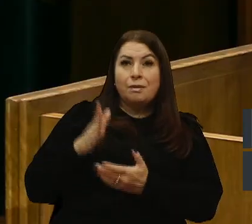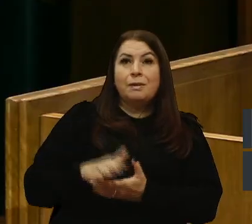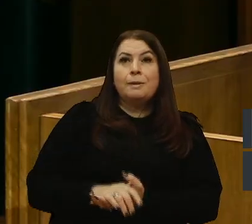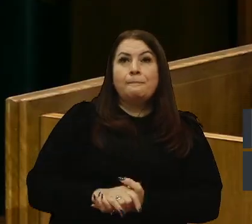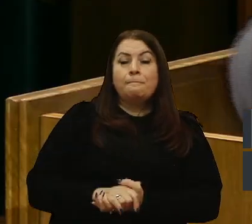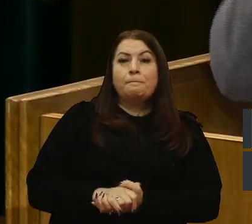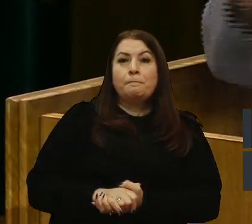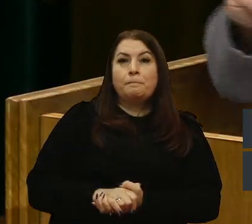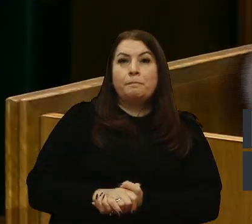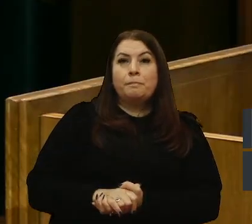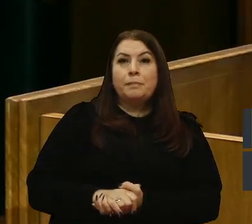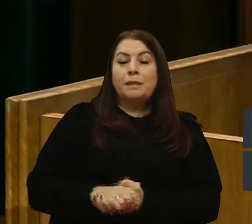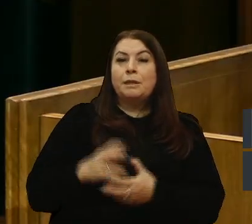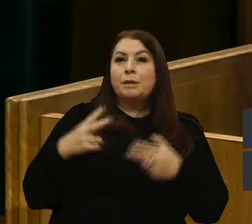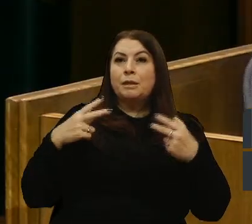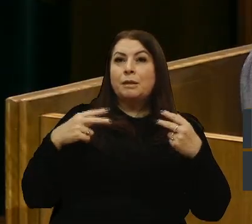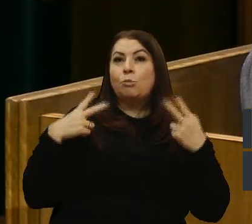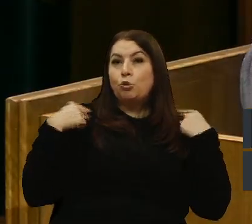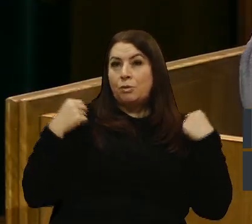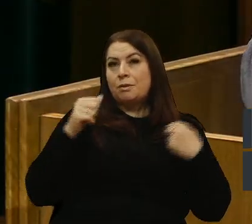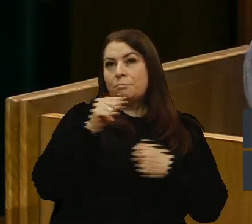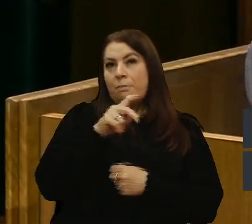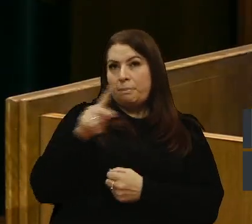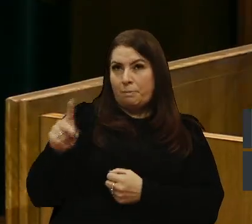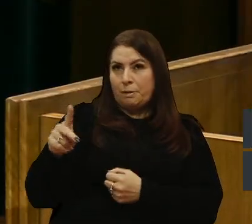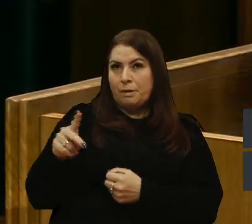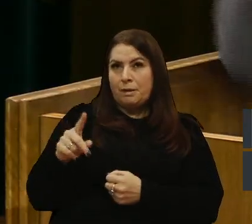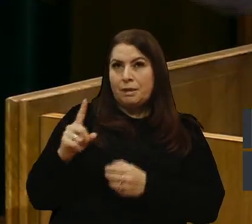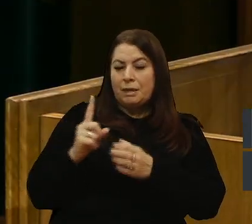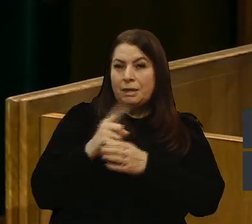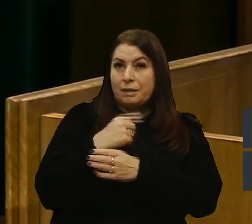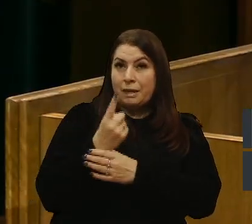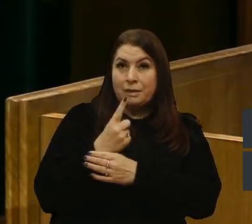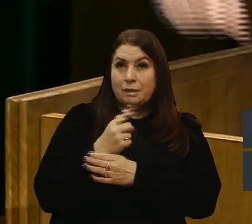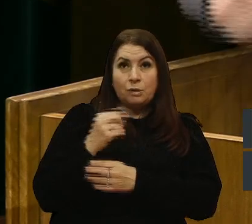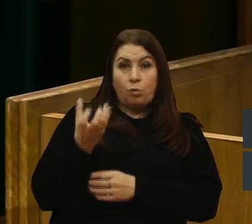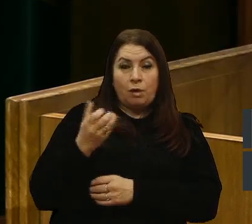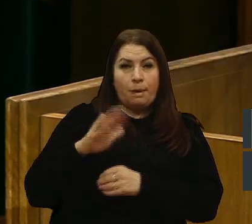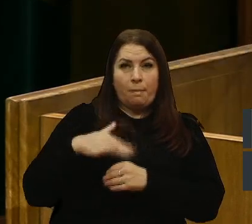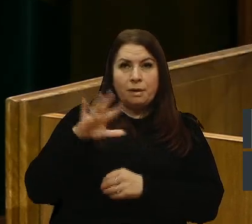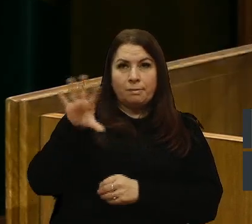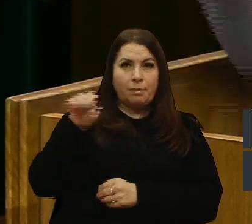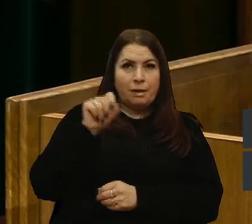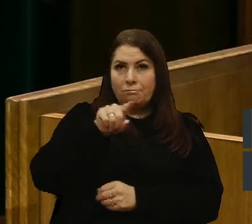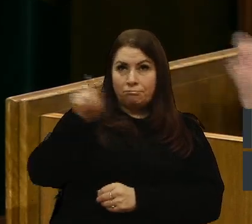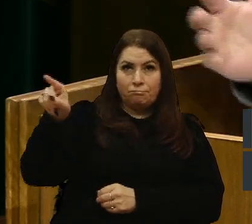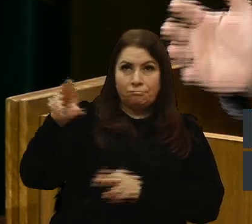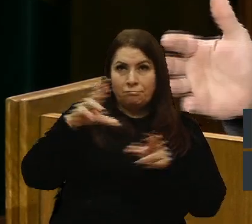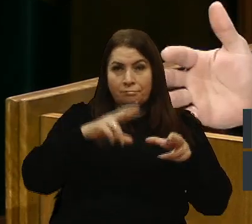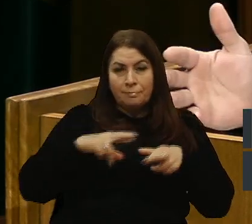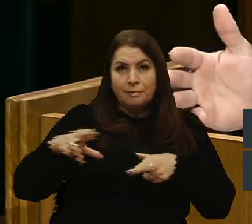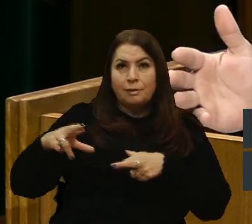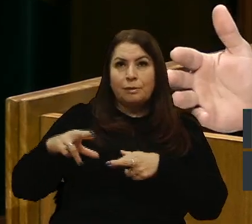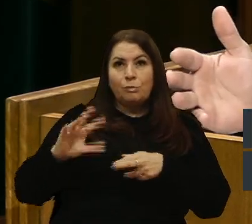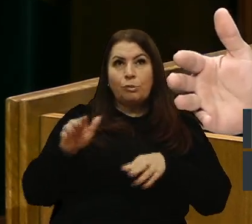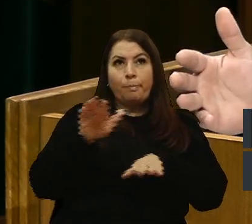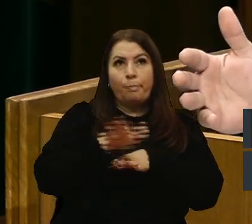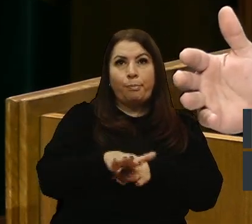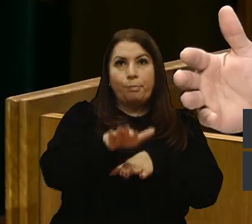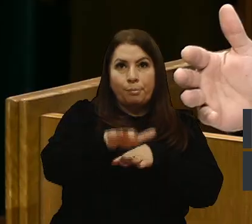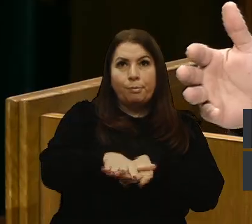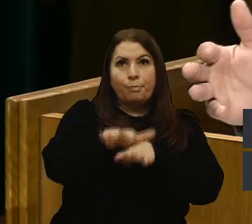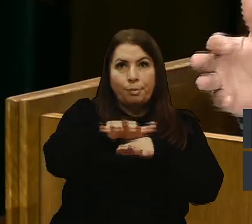colegas, motoristas de aplicativo, taxistas que não querem mais pegar corrida para aquela região porque é tudo